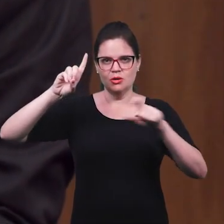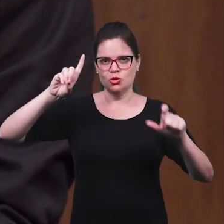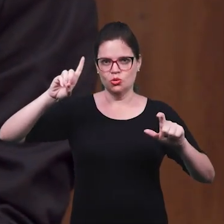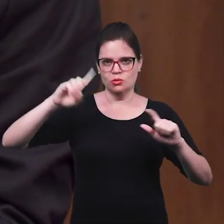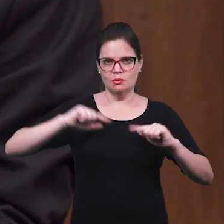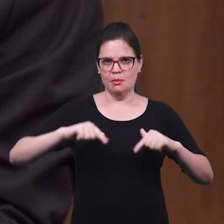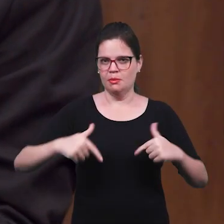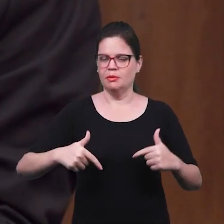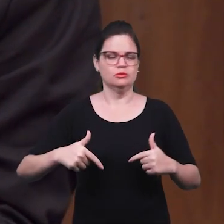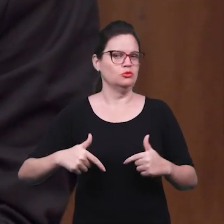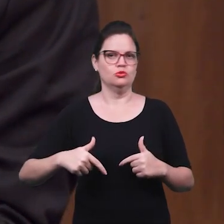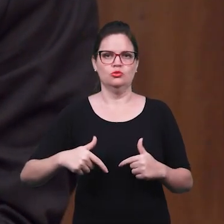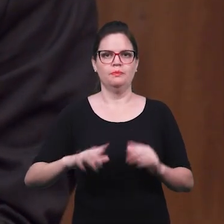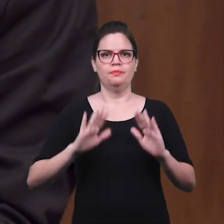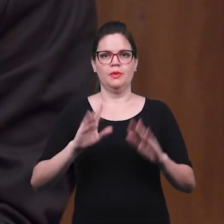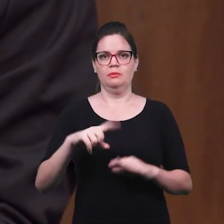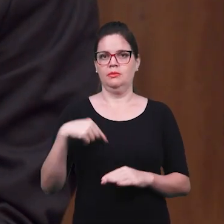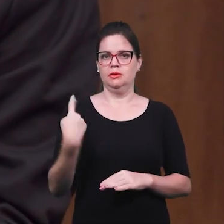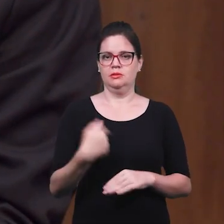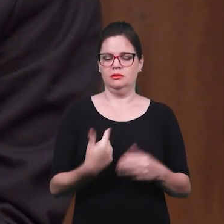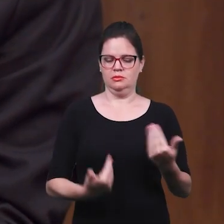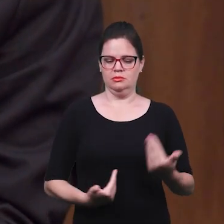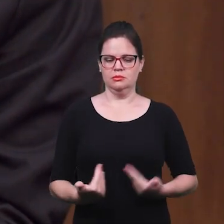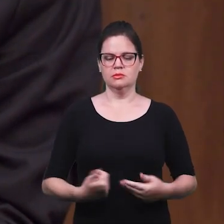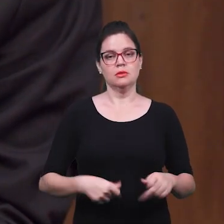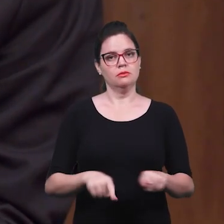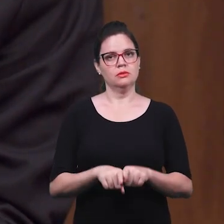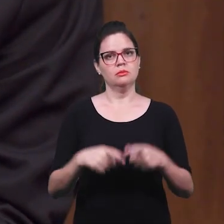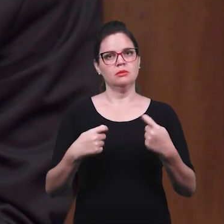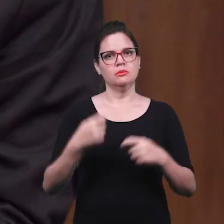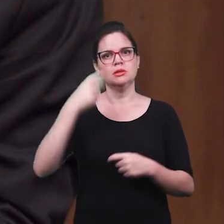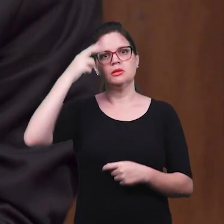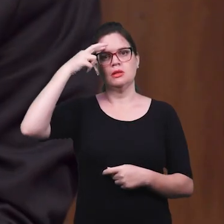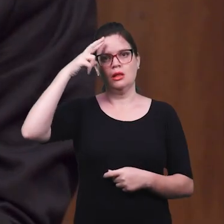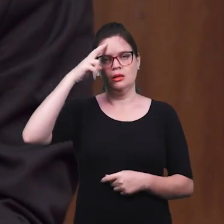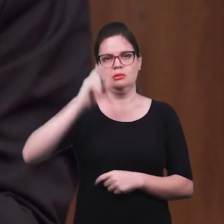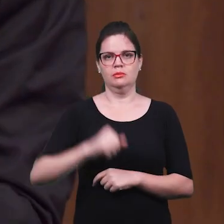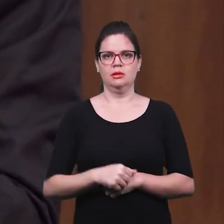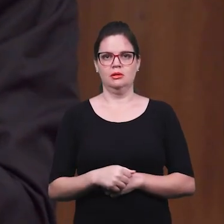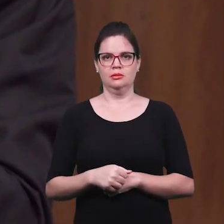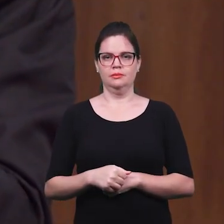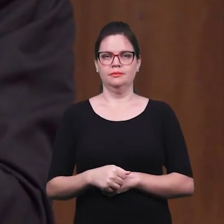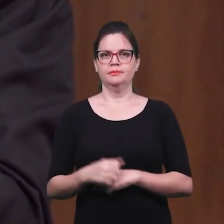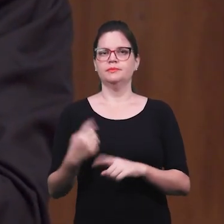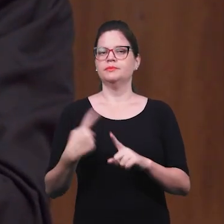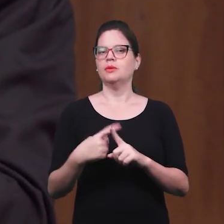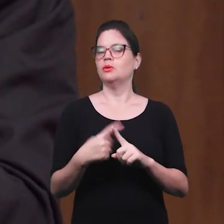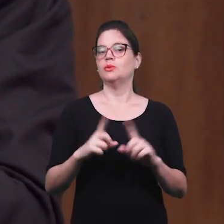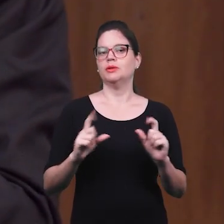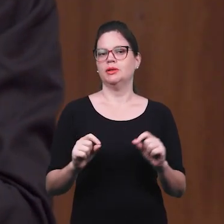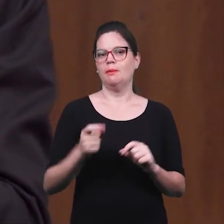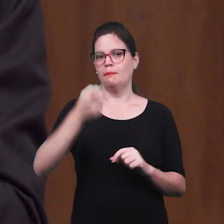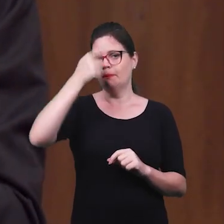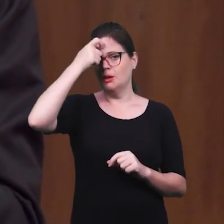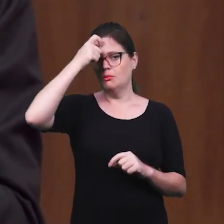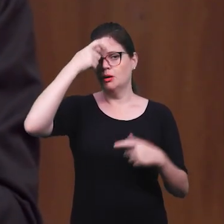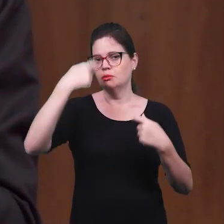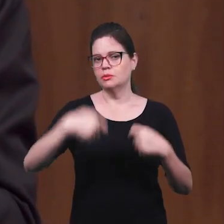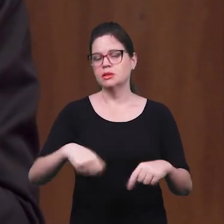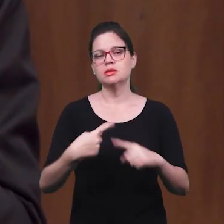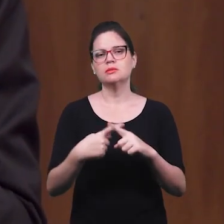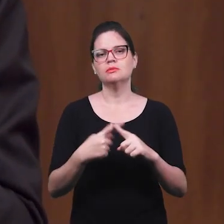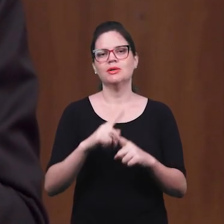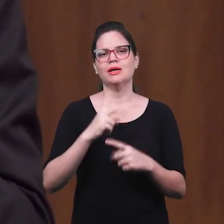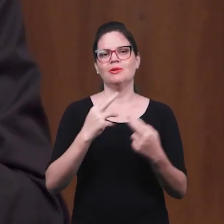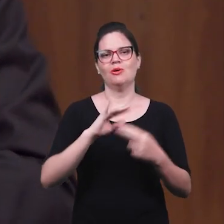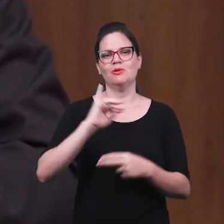como servos temos que ter memória. Por que o pastor Eduardo falou isso? Porque de novo aqui a sabedoria